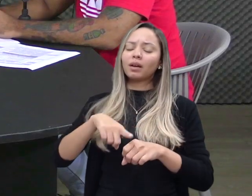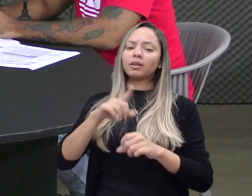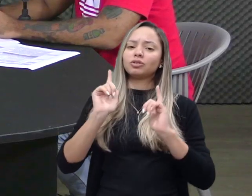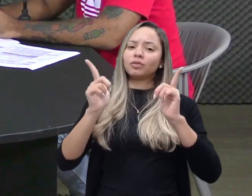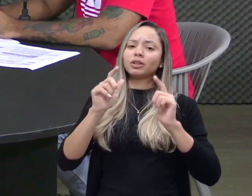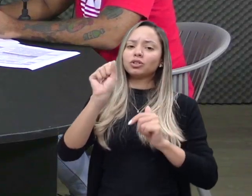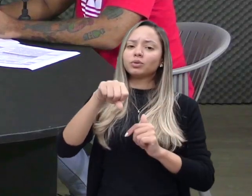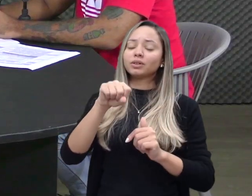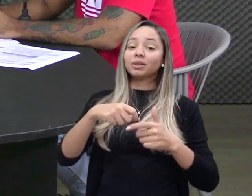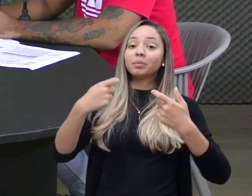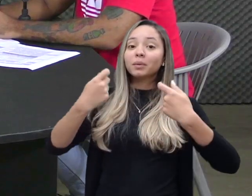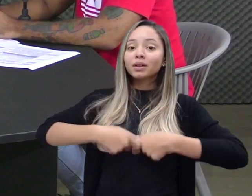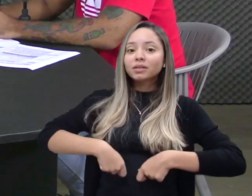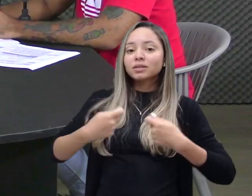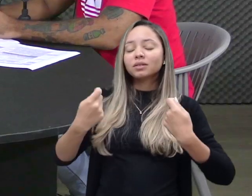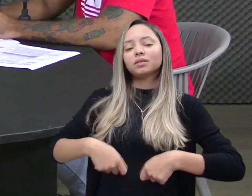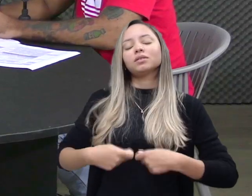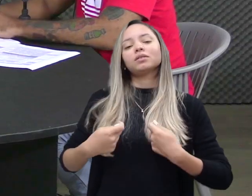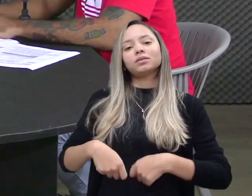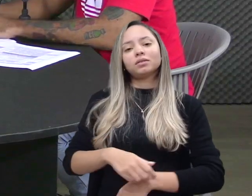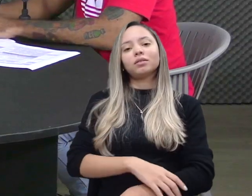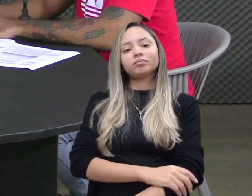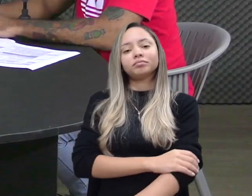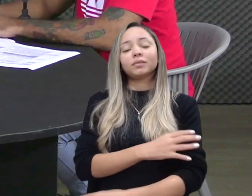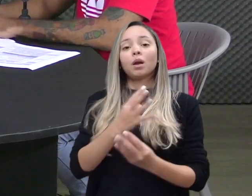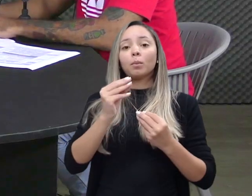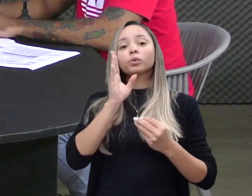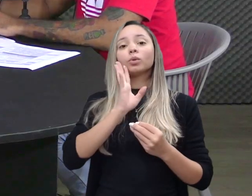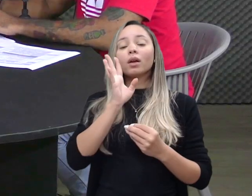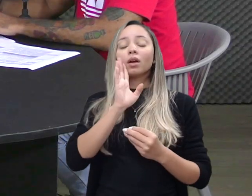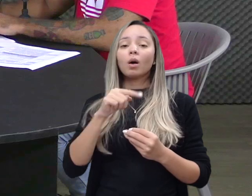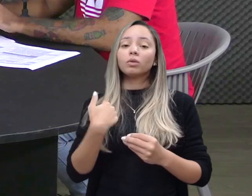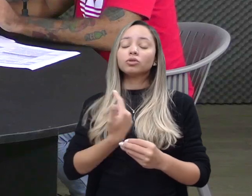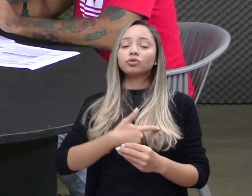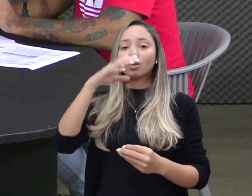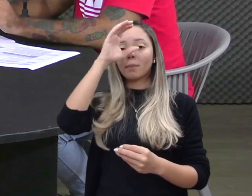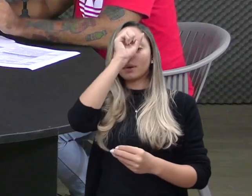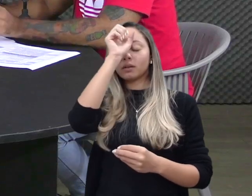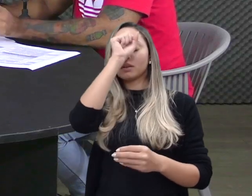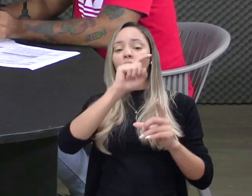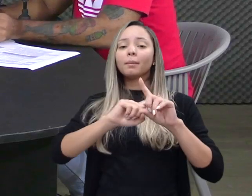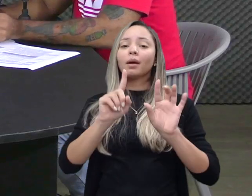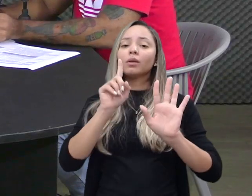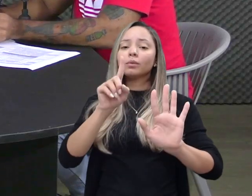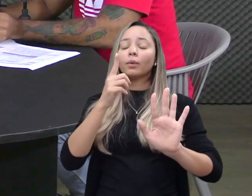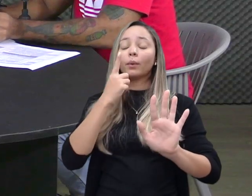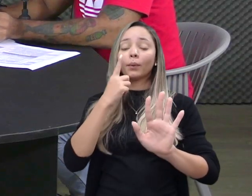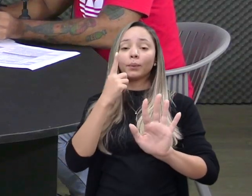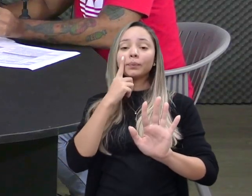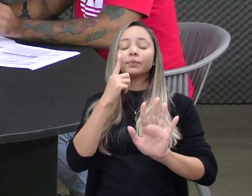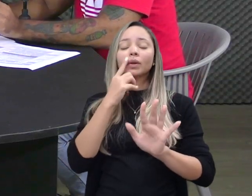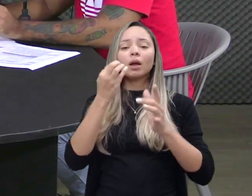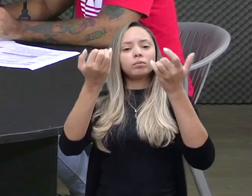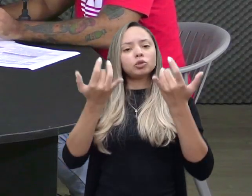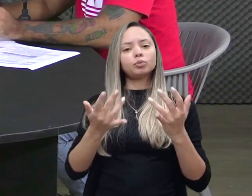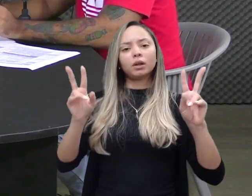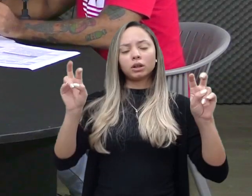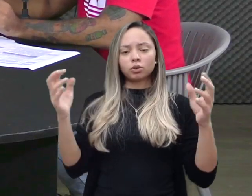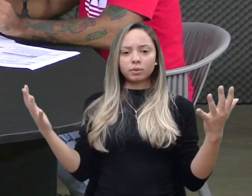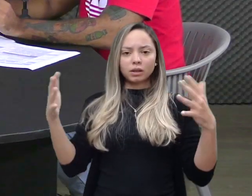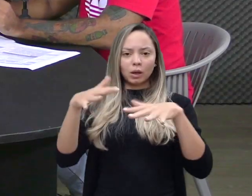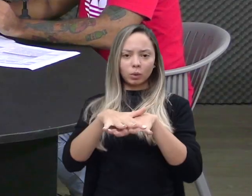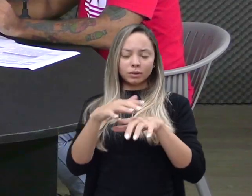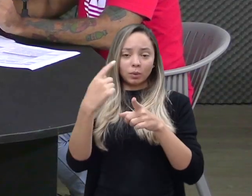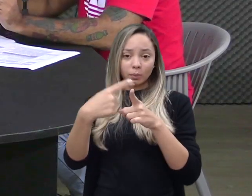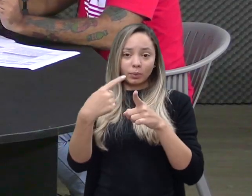né? Tem que ser, né? É muito bacana a gente aprender. Mas, meninas, me fala um pouquinho sobre essa inclusão, porque a gente está